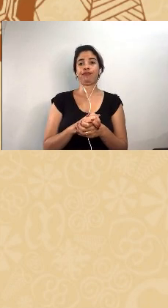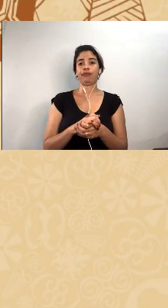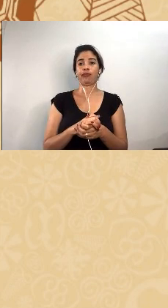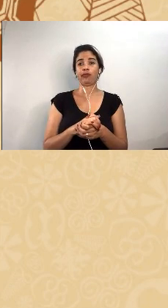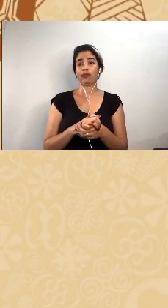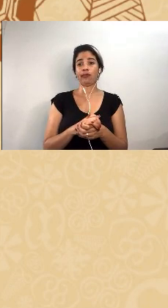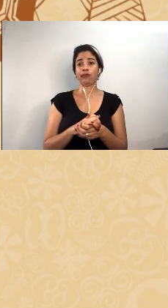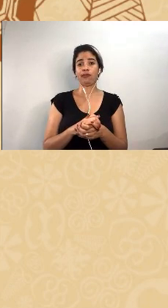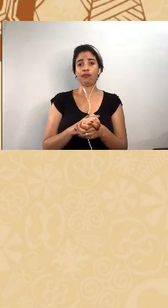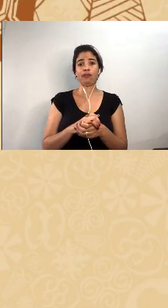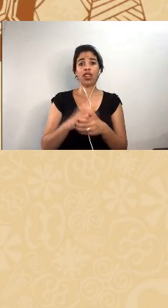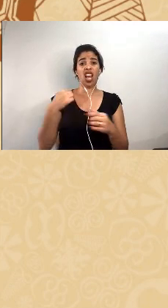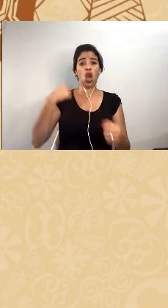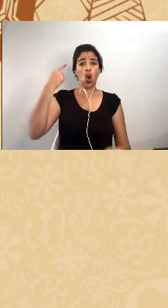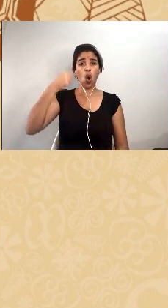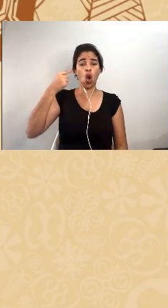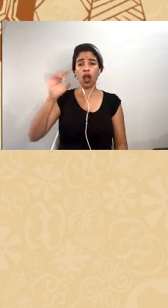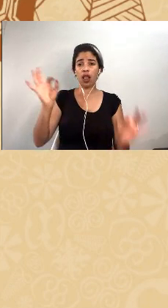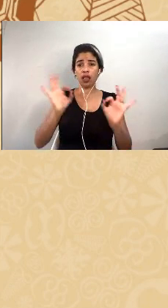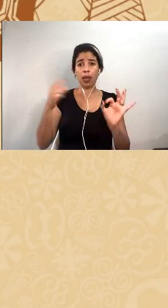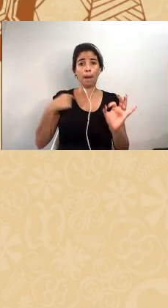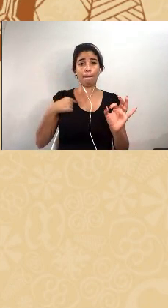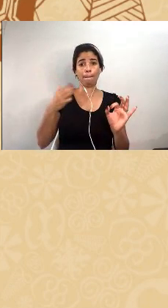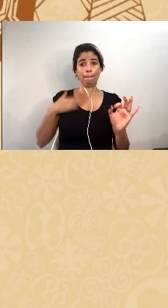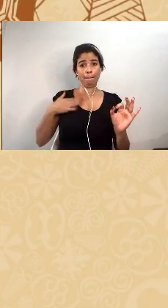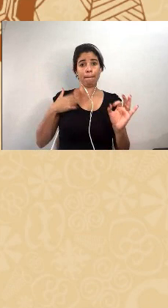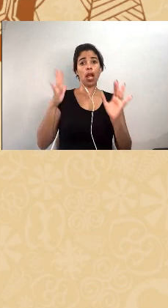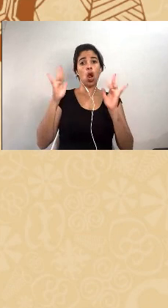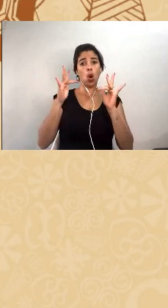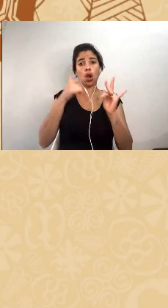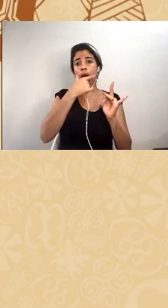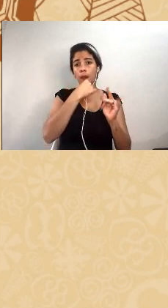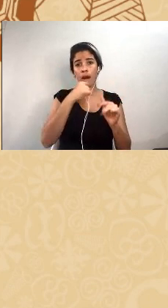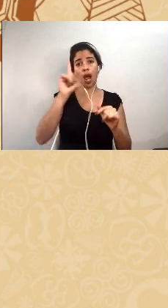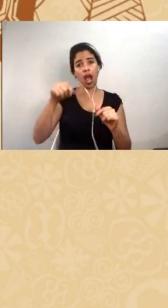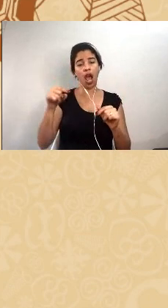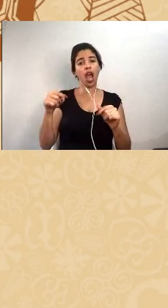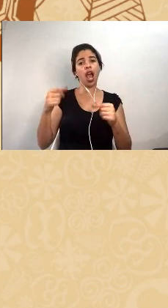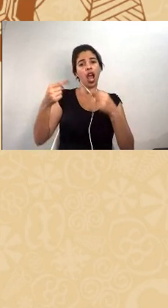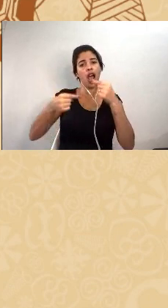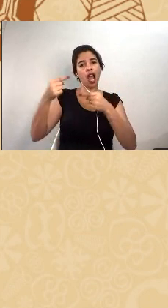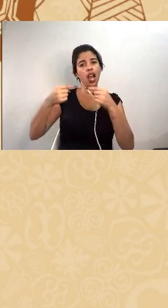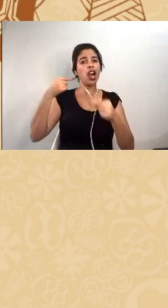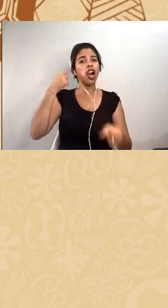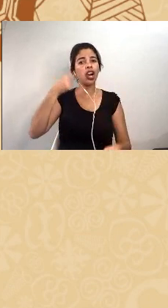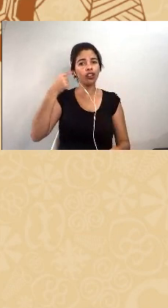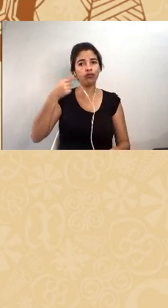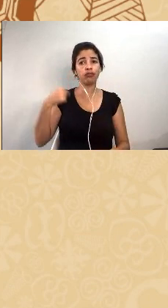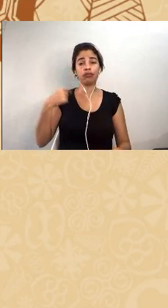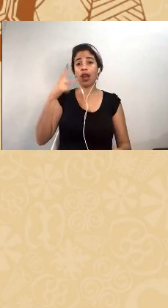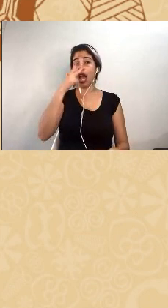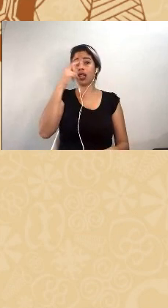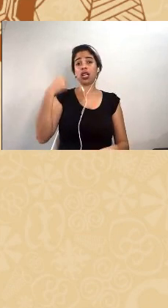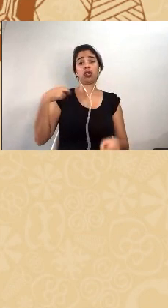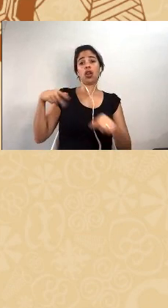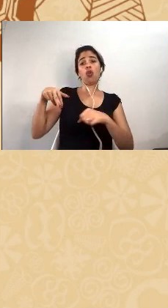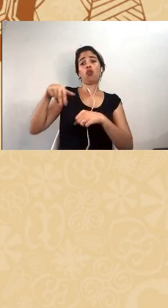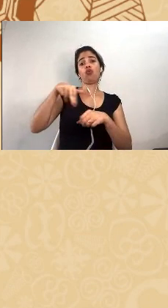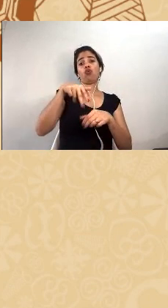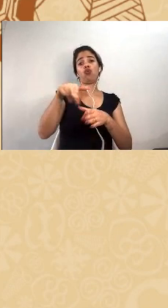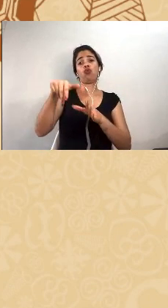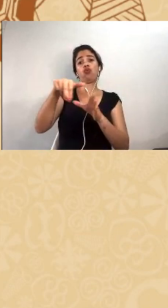Tem advogado, não, gente. Meu namorado é advogado. Tá lá em casa. Eu falei que ia caminhar. Fui aqui caminhar ao som de Pablo